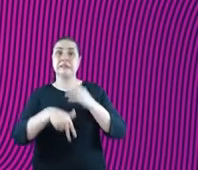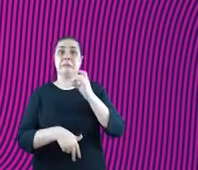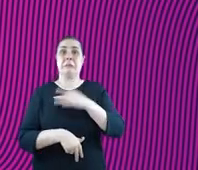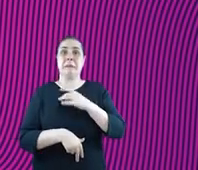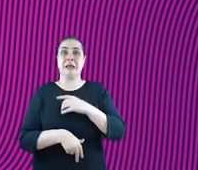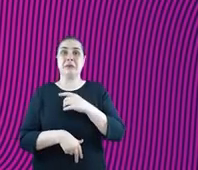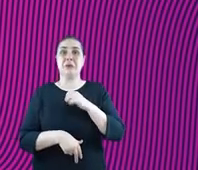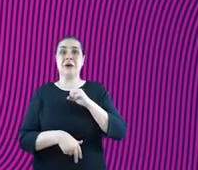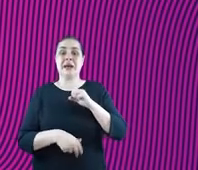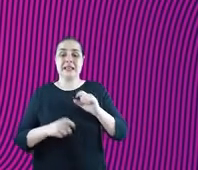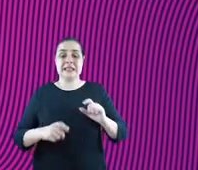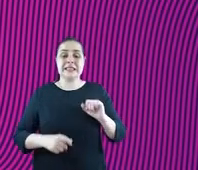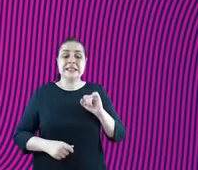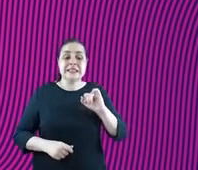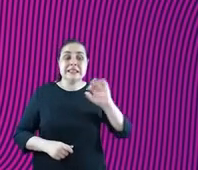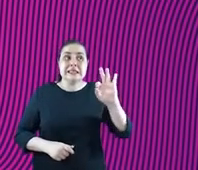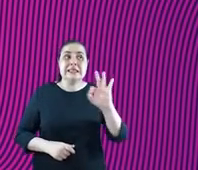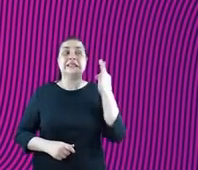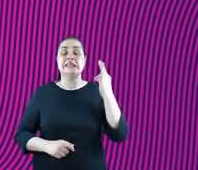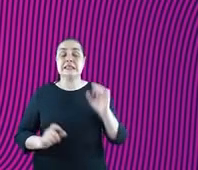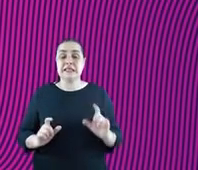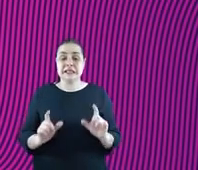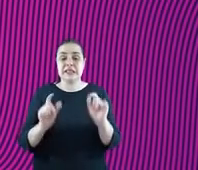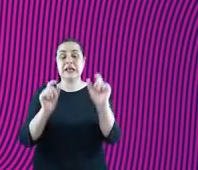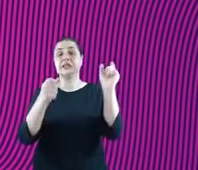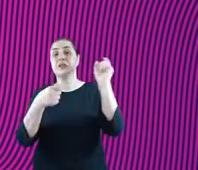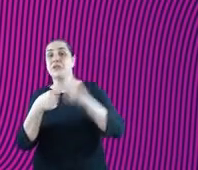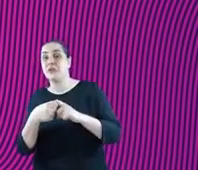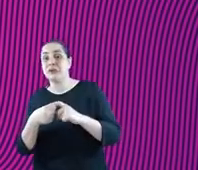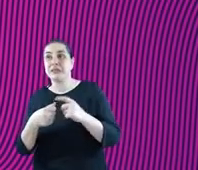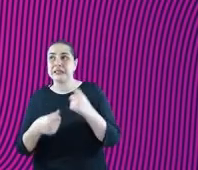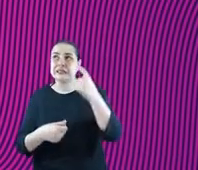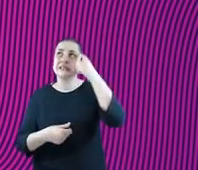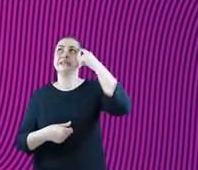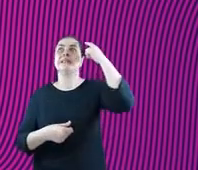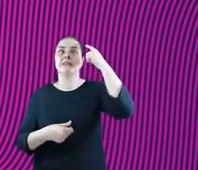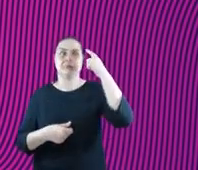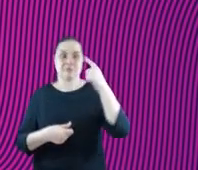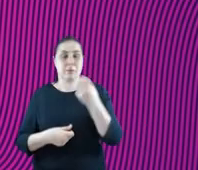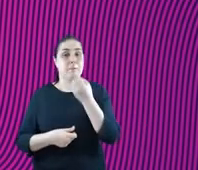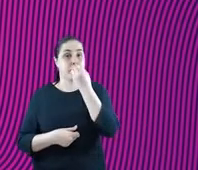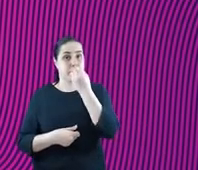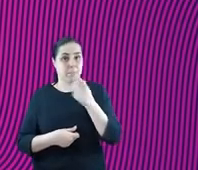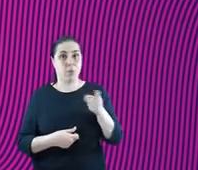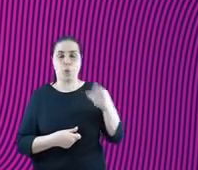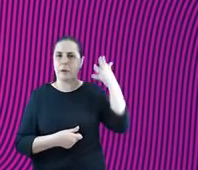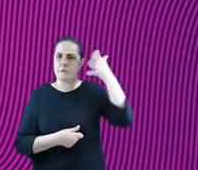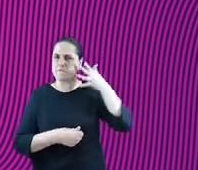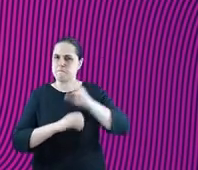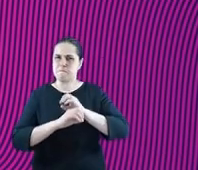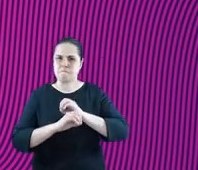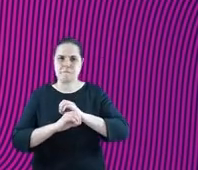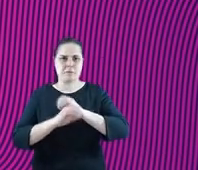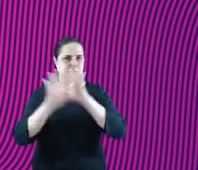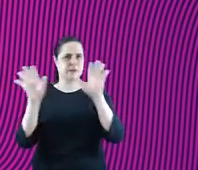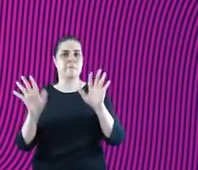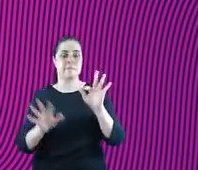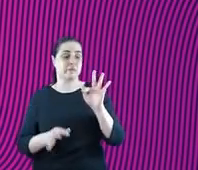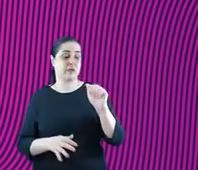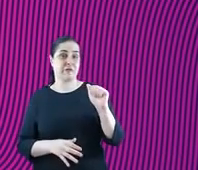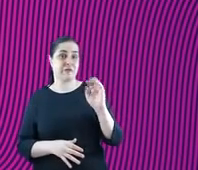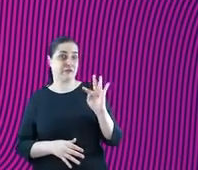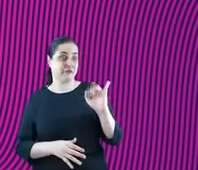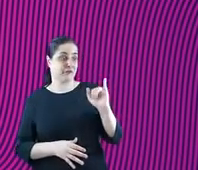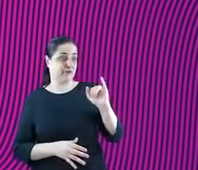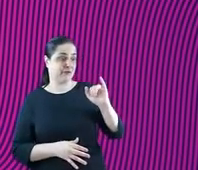então, exames, né, então acho que foi muito bem colocado pela Fátima, né, que pedia tomografias,